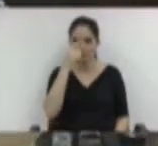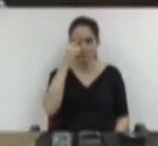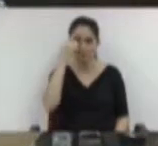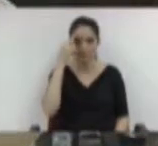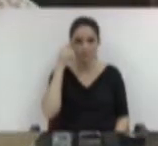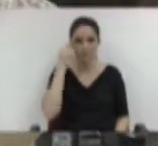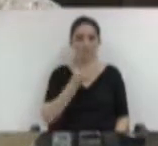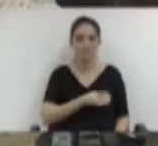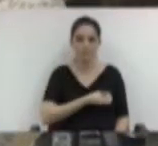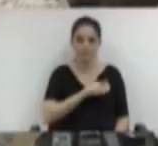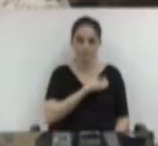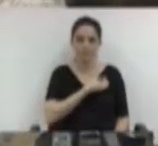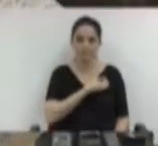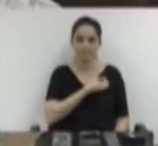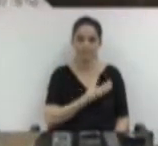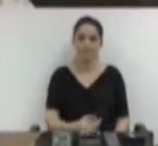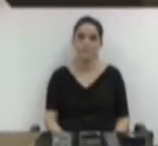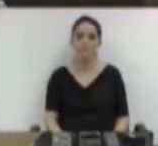Cerqueira. Presente.